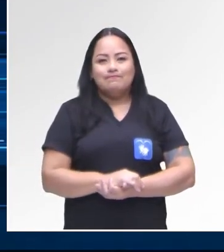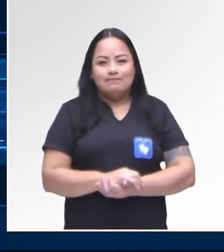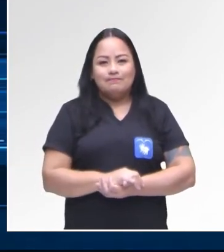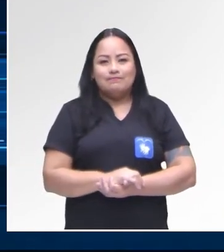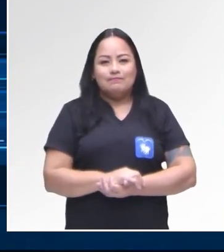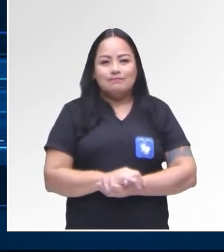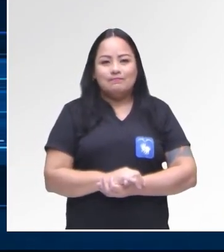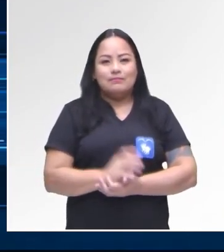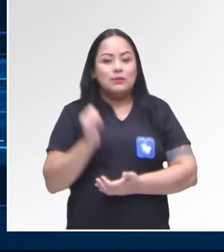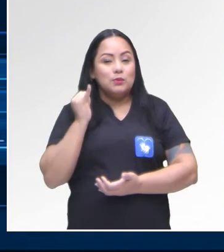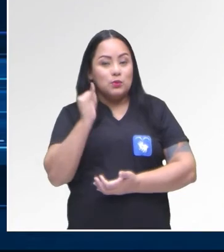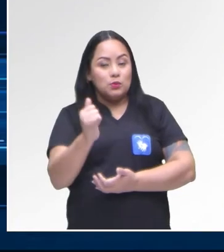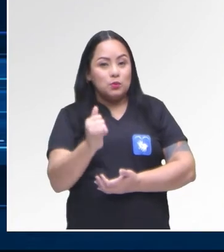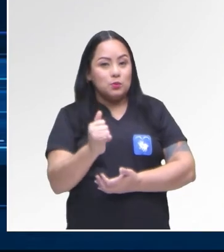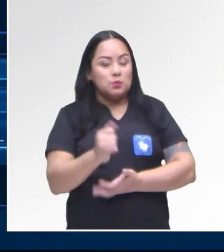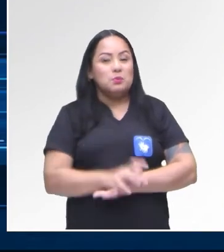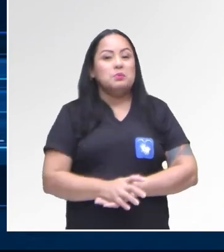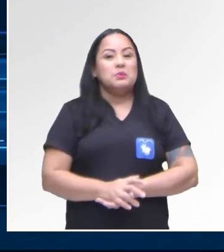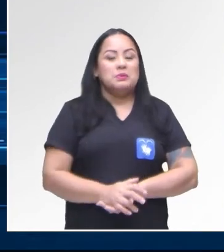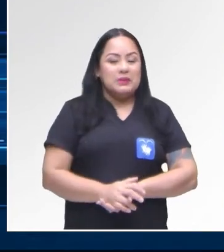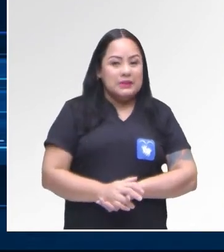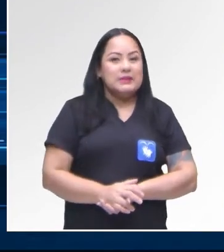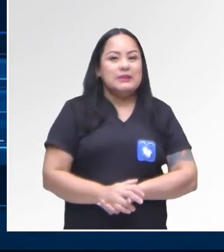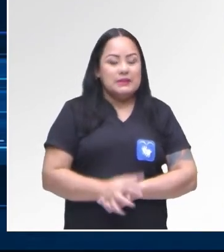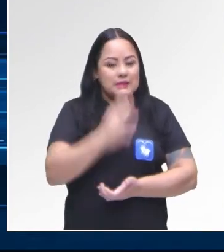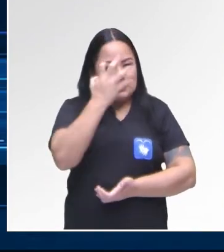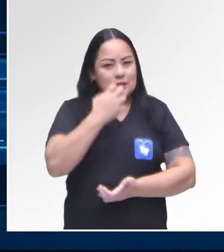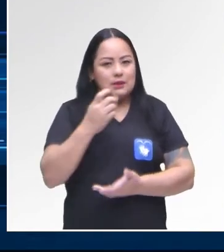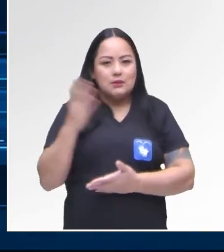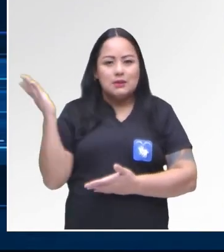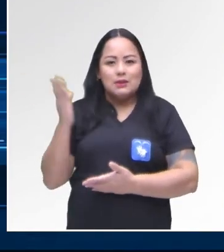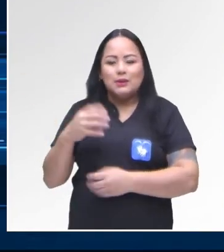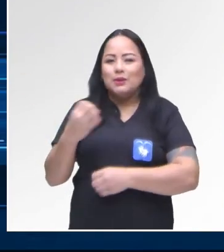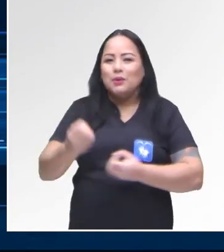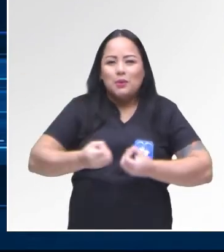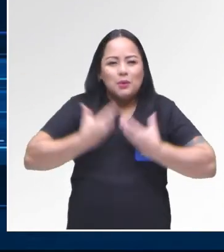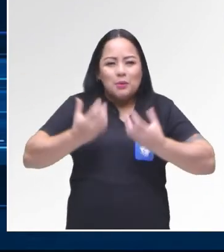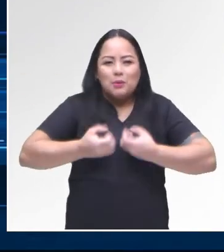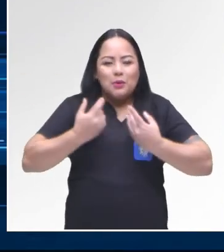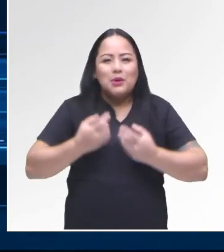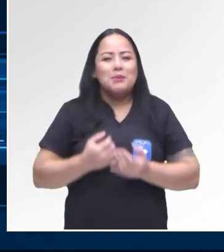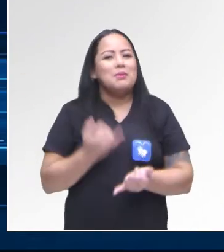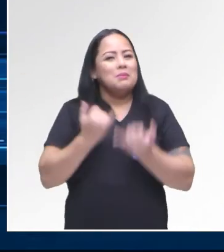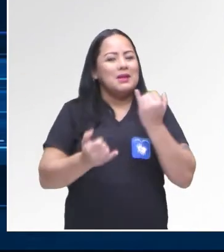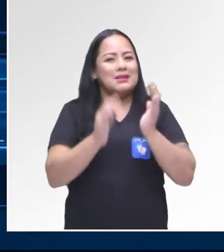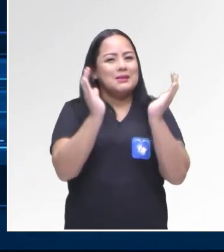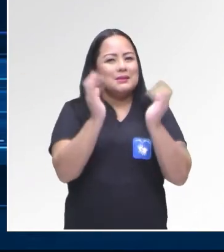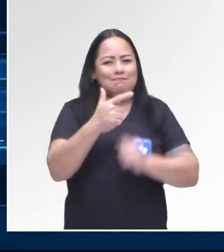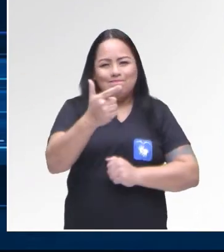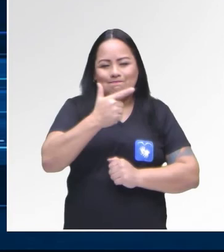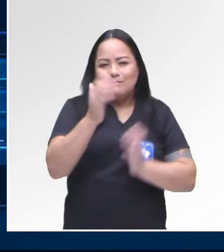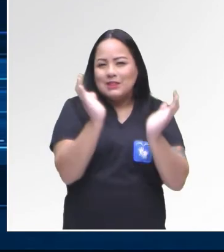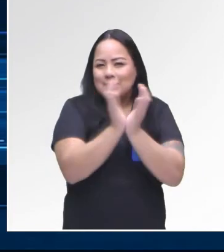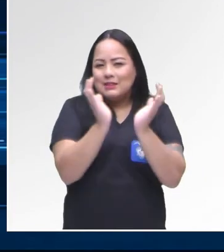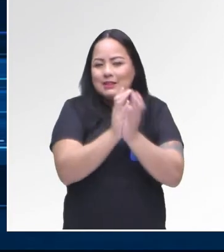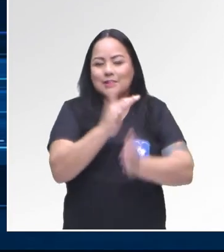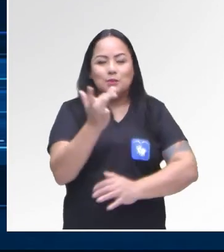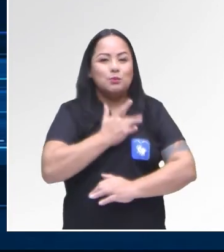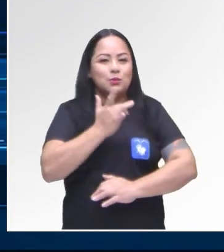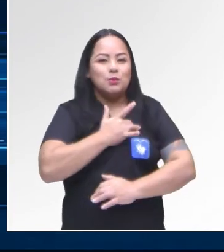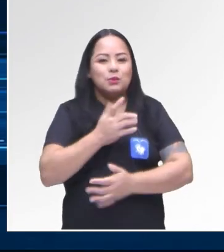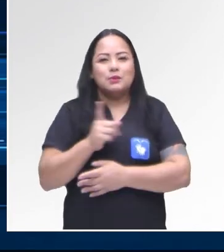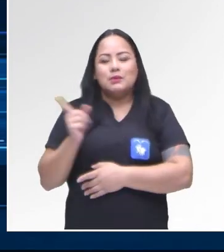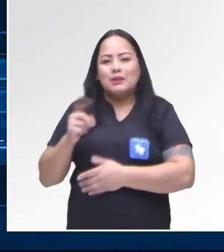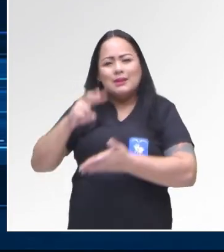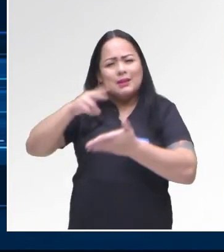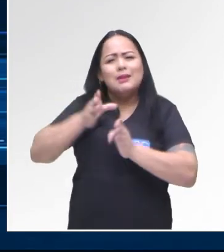Como nós dizemos, o bicho pegou. Olha esse poema aí que maravilhoso. Bem segunda geração. É bem segunda geração. Leia, por